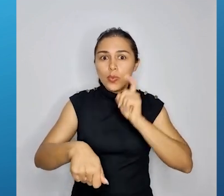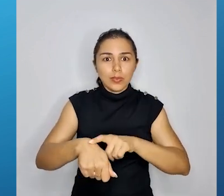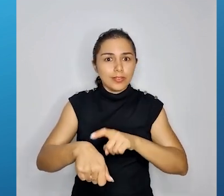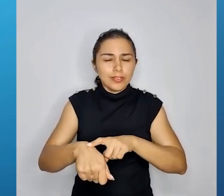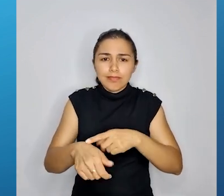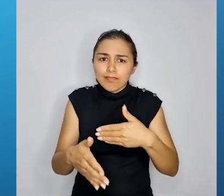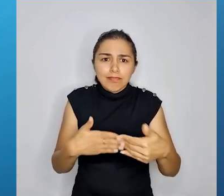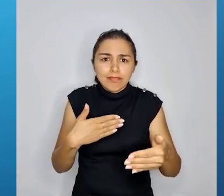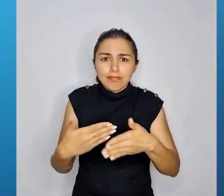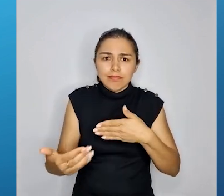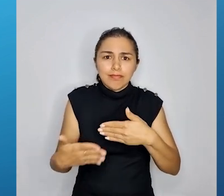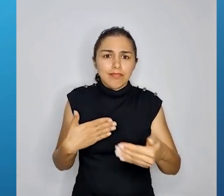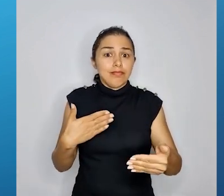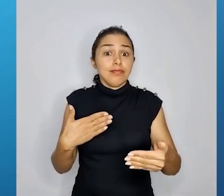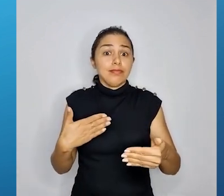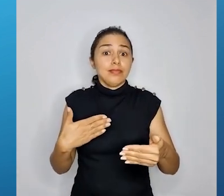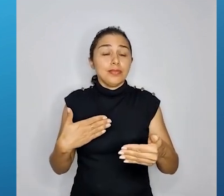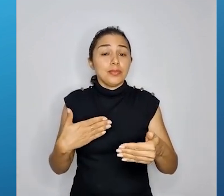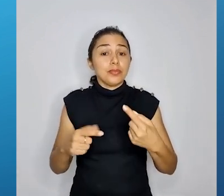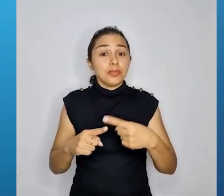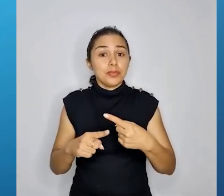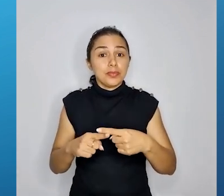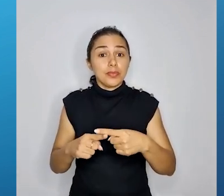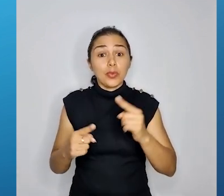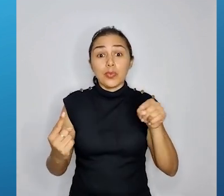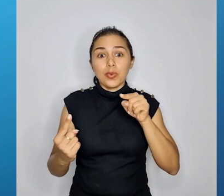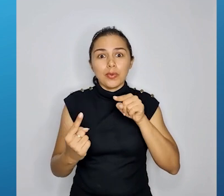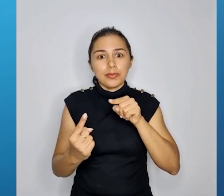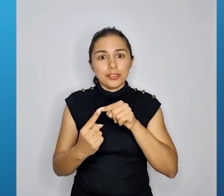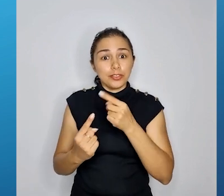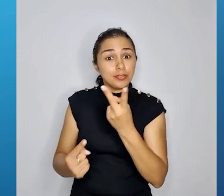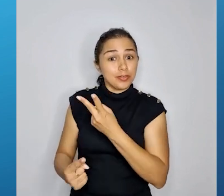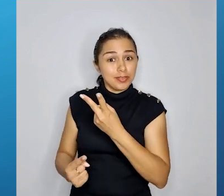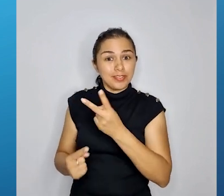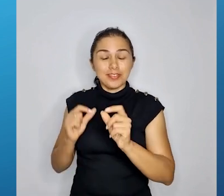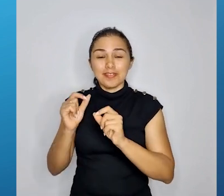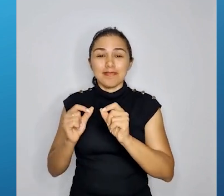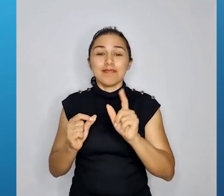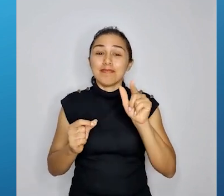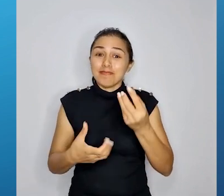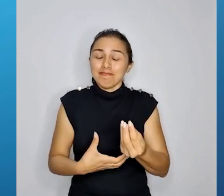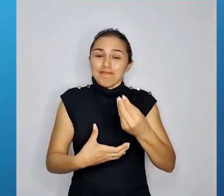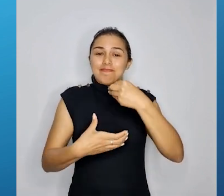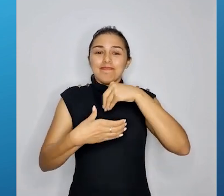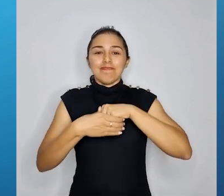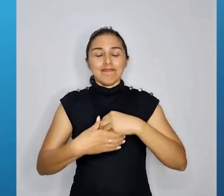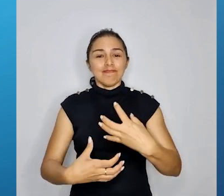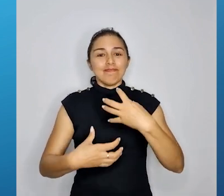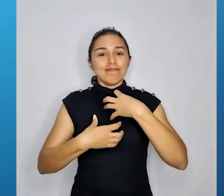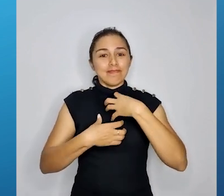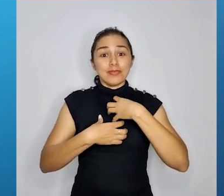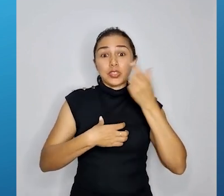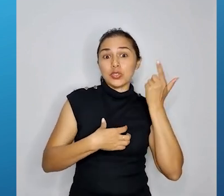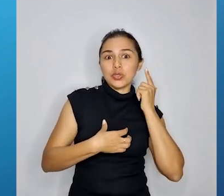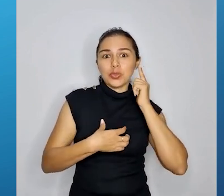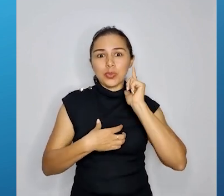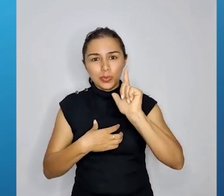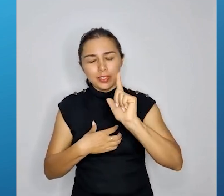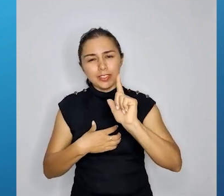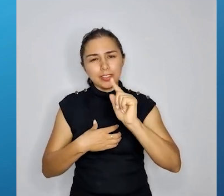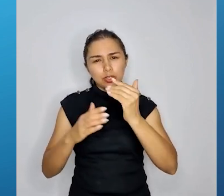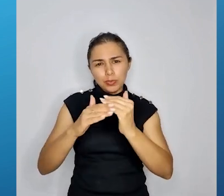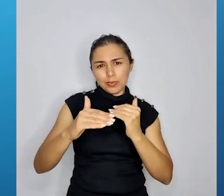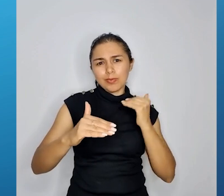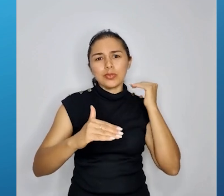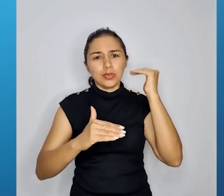que ele vai conseguir terminar a prova. A sua verdadeira maratona está dentro dele mesmo, tá? Tentar